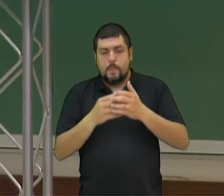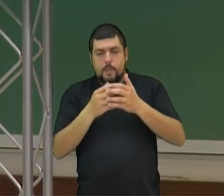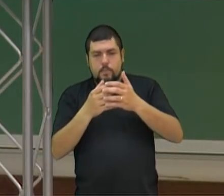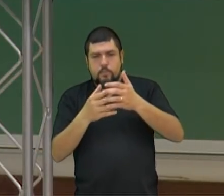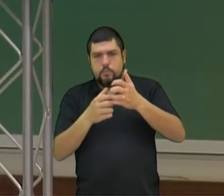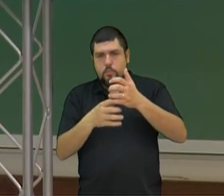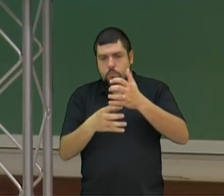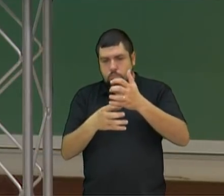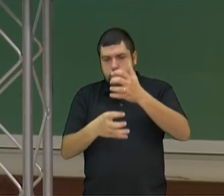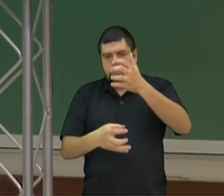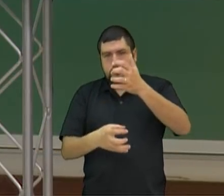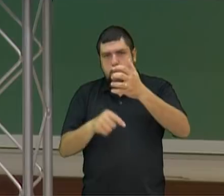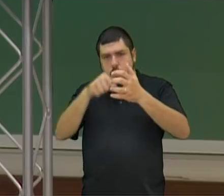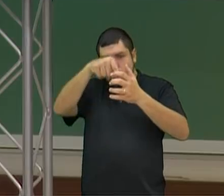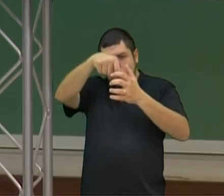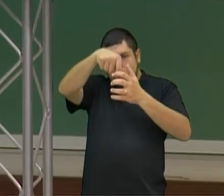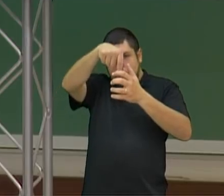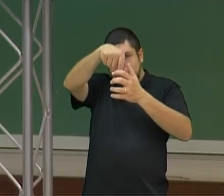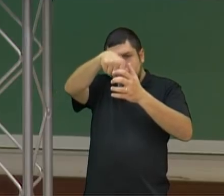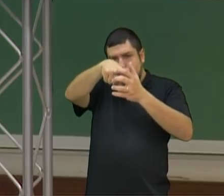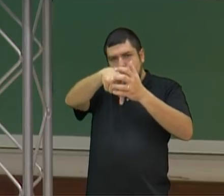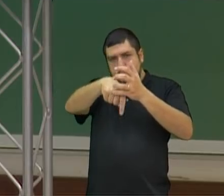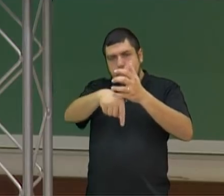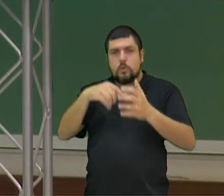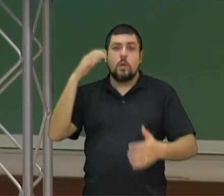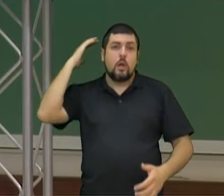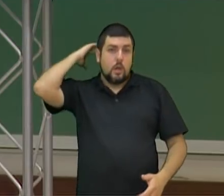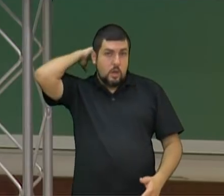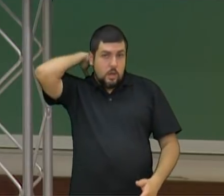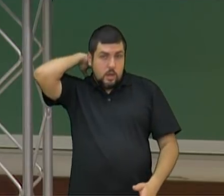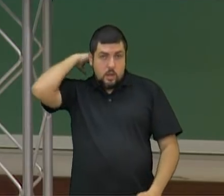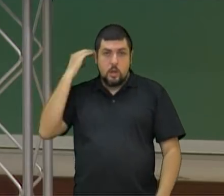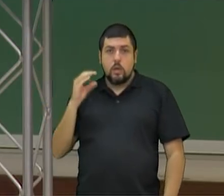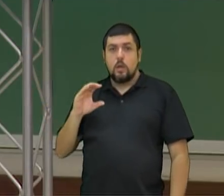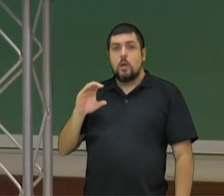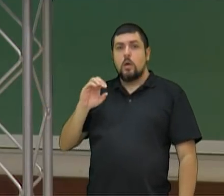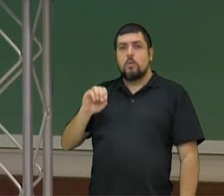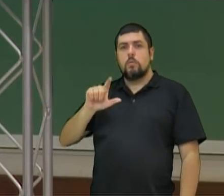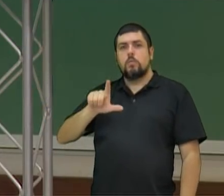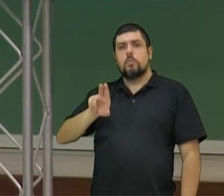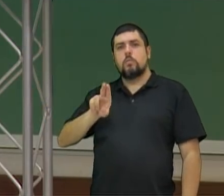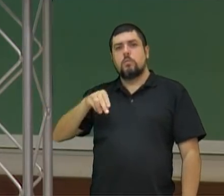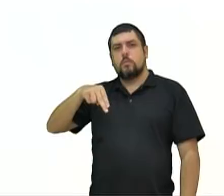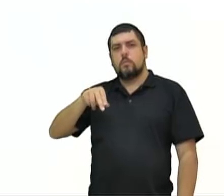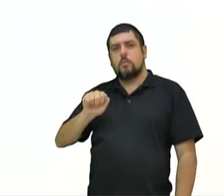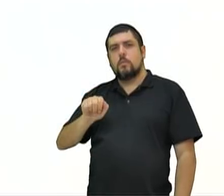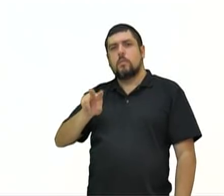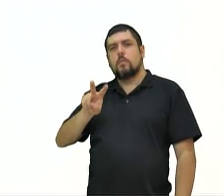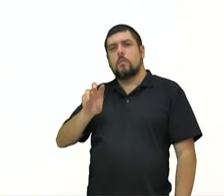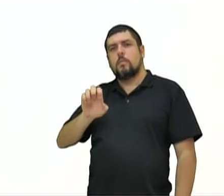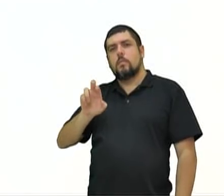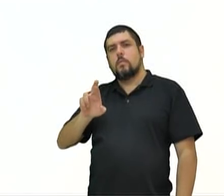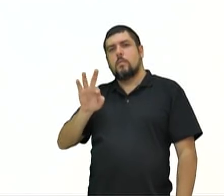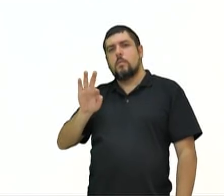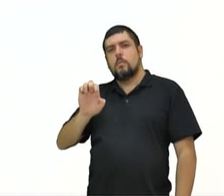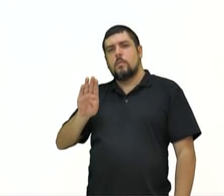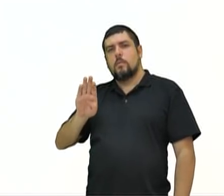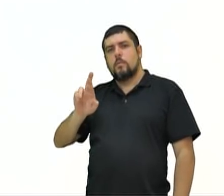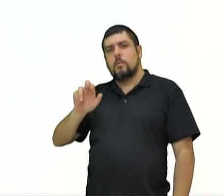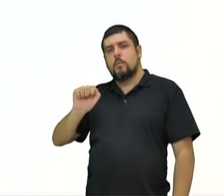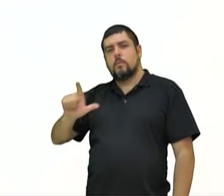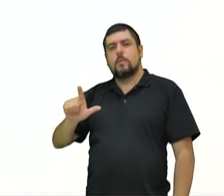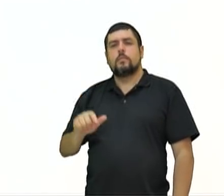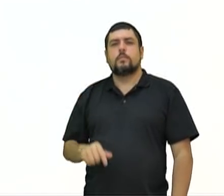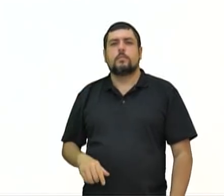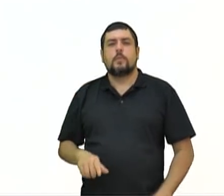espinal percorre toda a nossa coluna vertebral. Resposta letra D. Parabéns